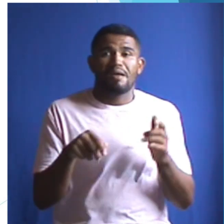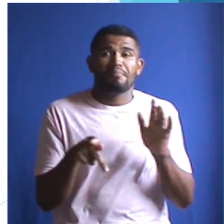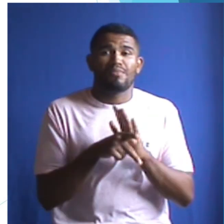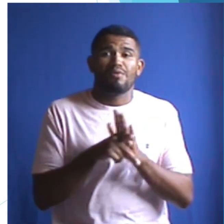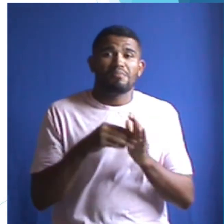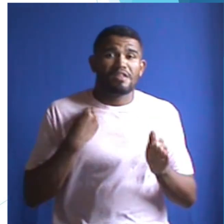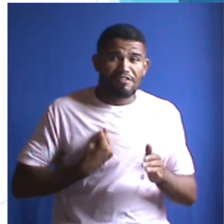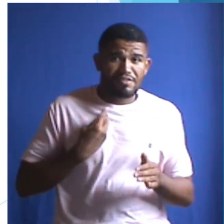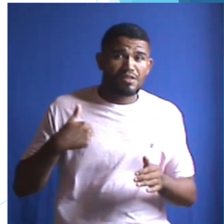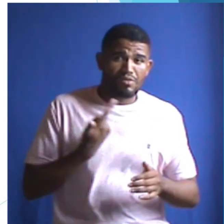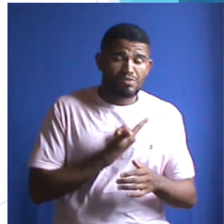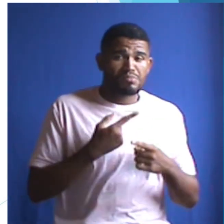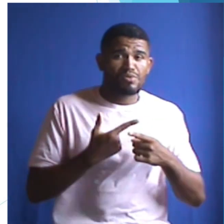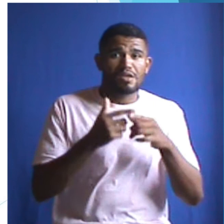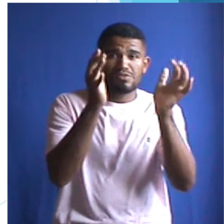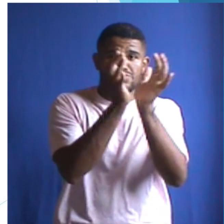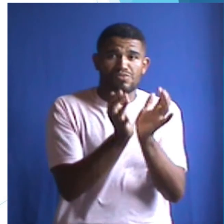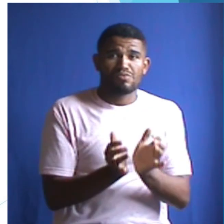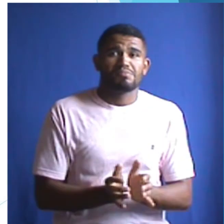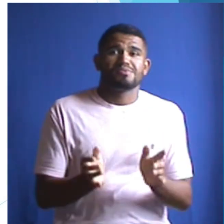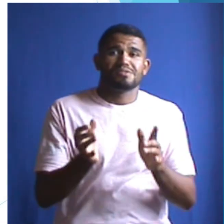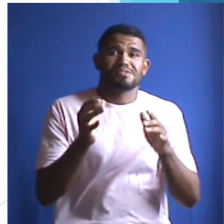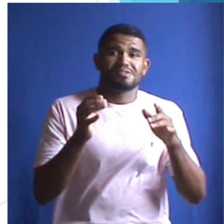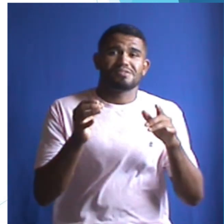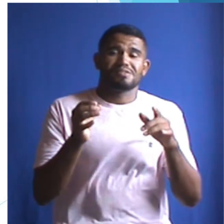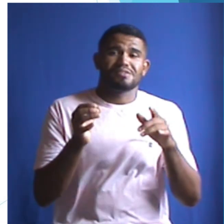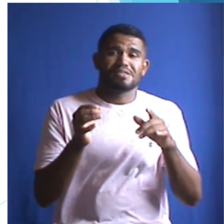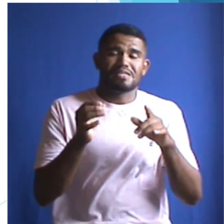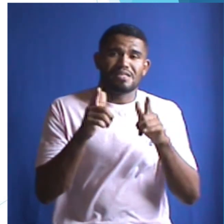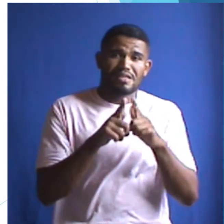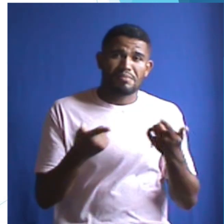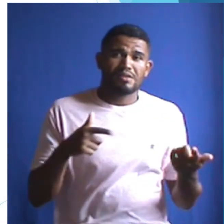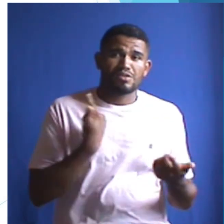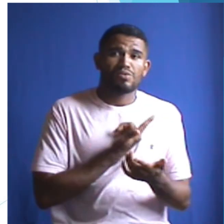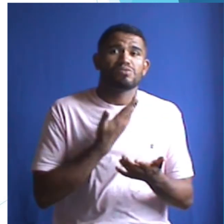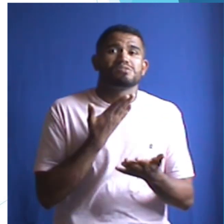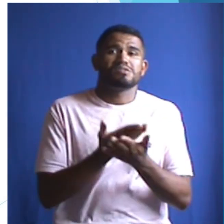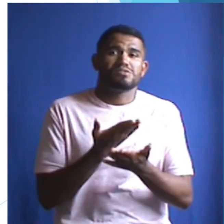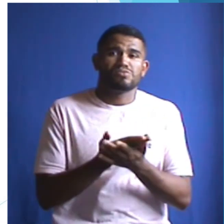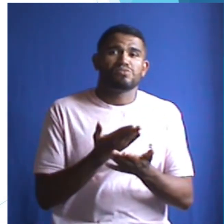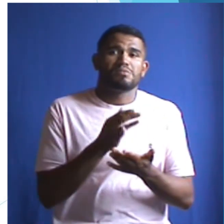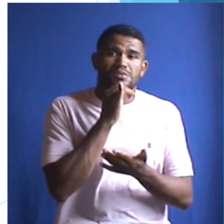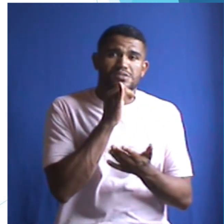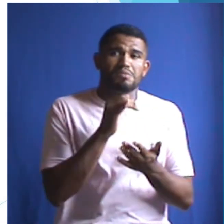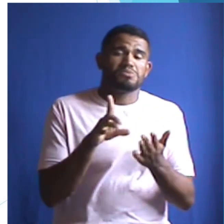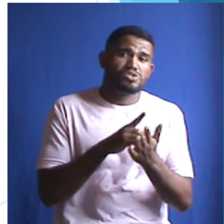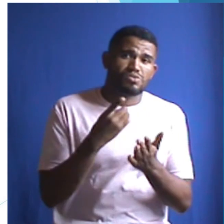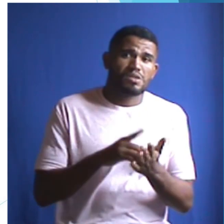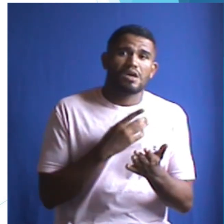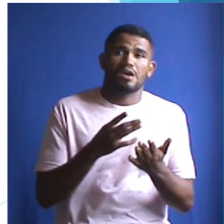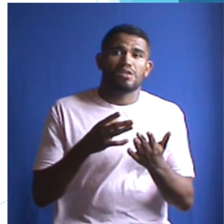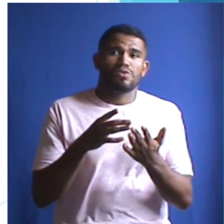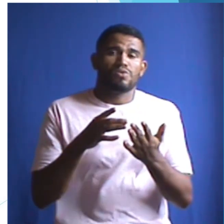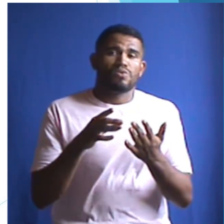convívio do nosso, porque são as categorias gramaticais que a gente quer explorar quando a gente entra num dicionário.